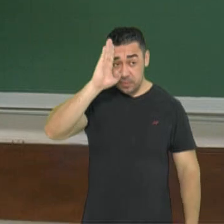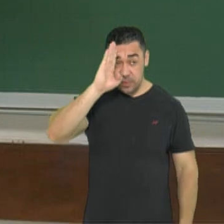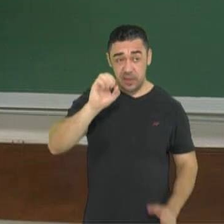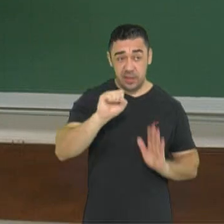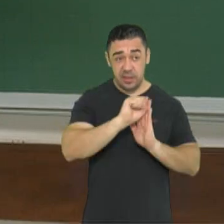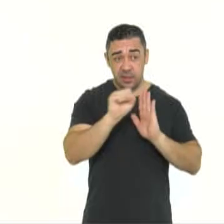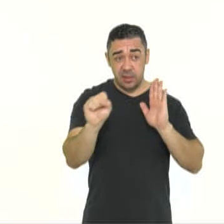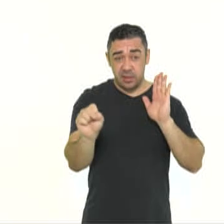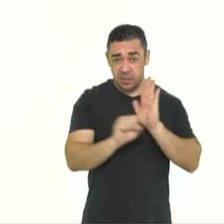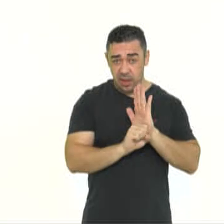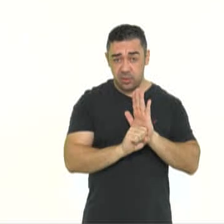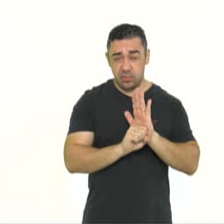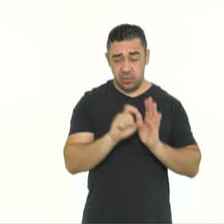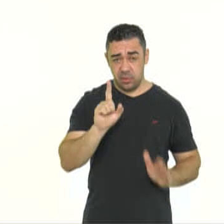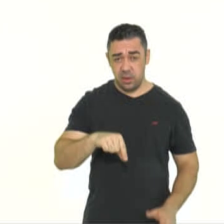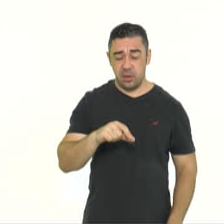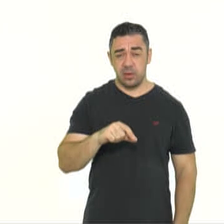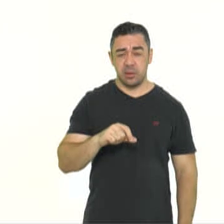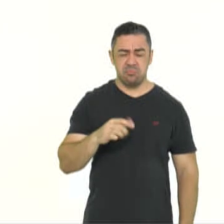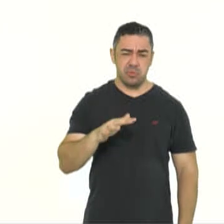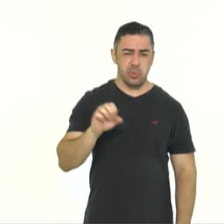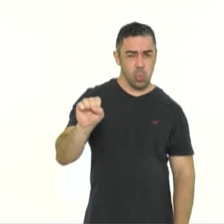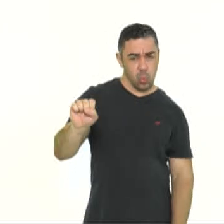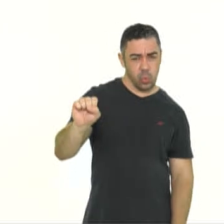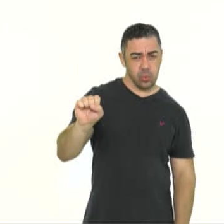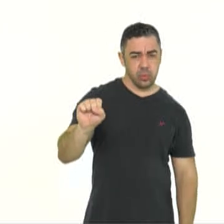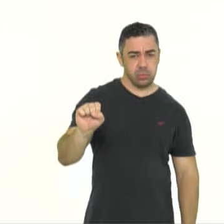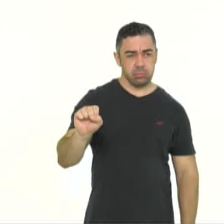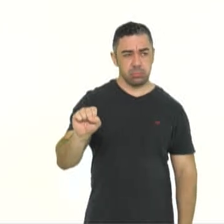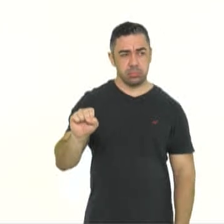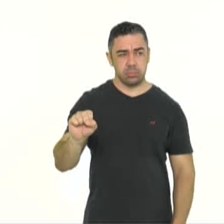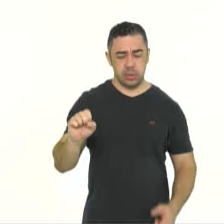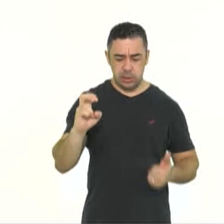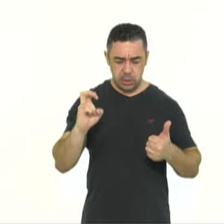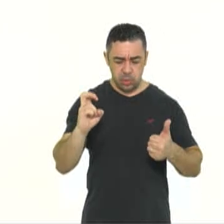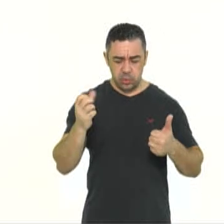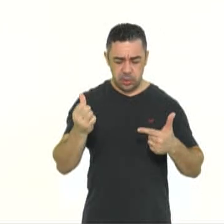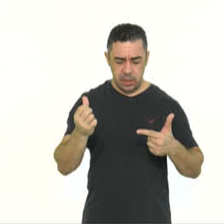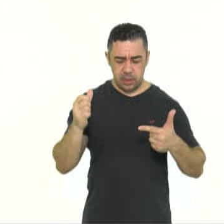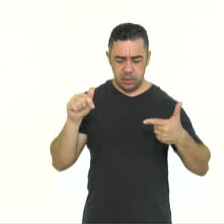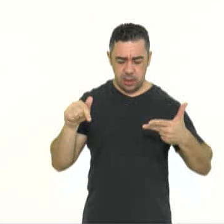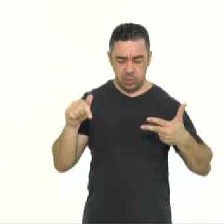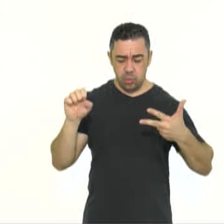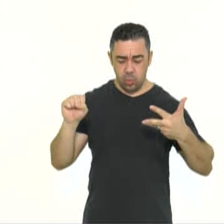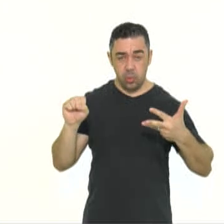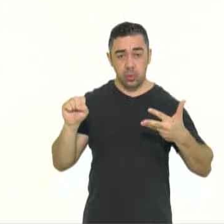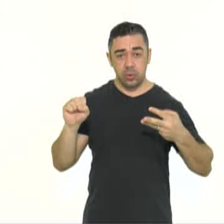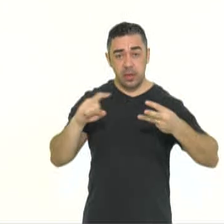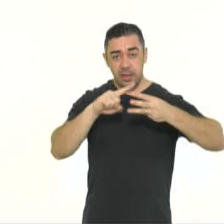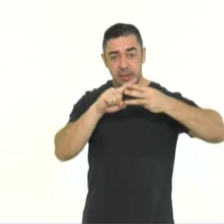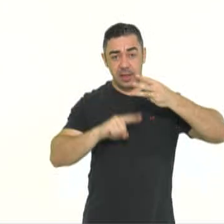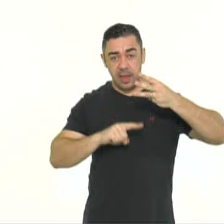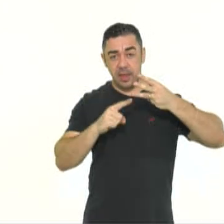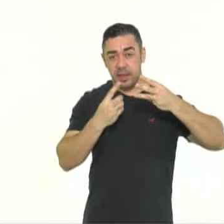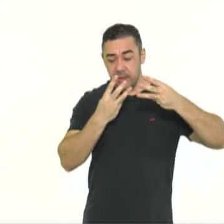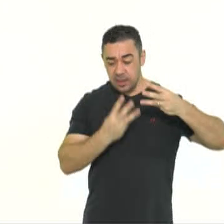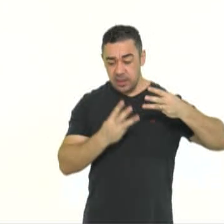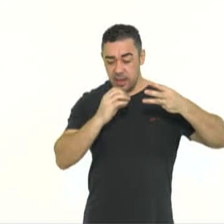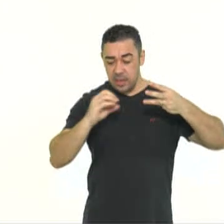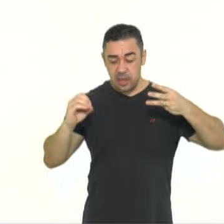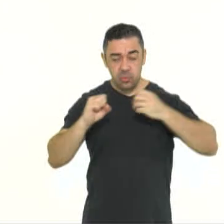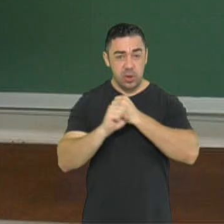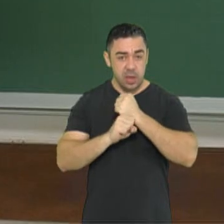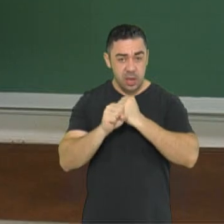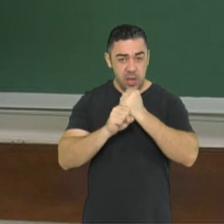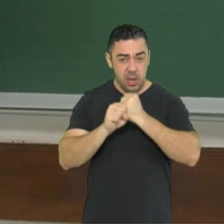séculos de Carlos Magno, que é o século 8, então nós temos aqui 5, 6, 7, 8. Em 3 séculos, em 300